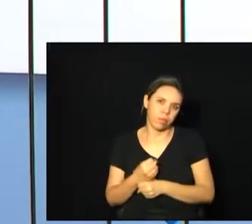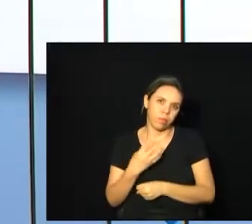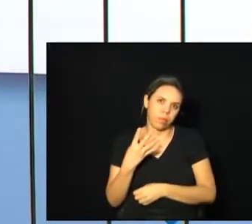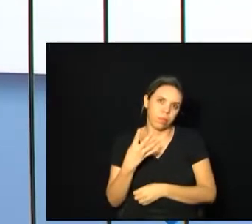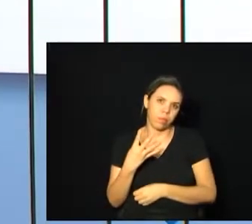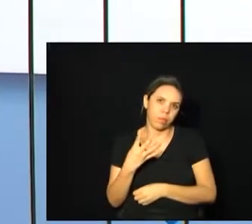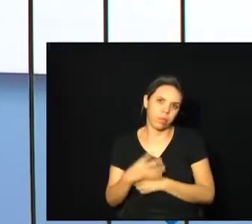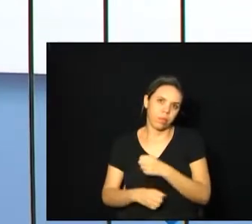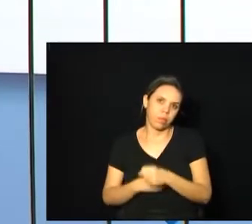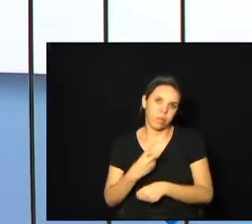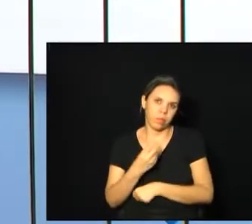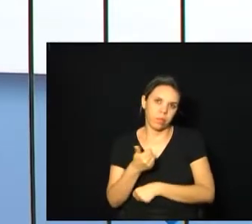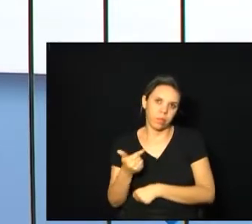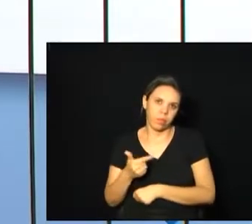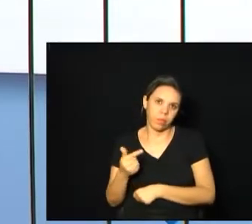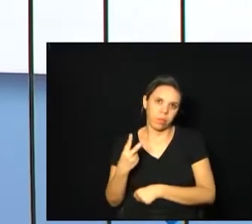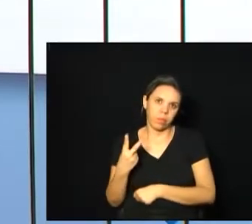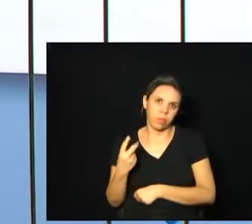quadriênio